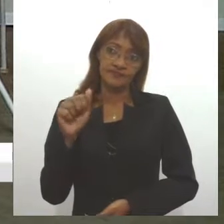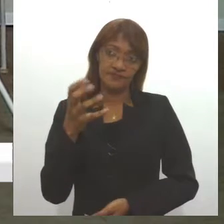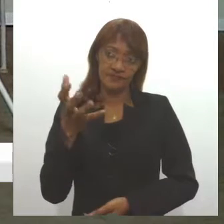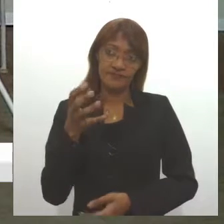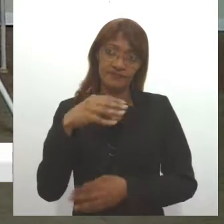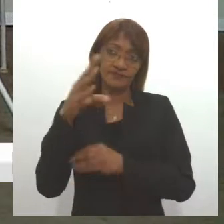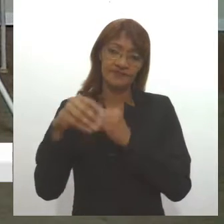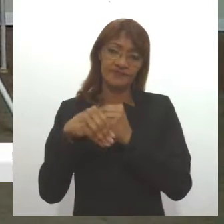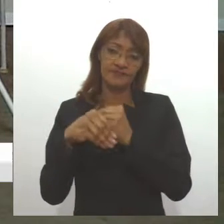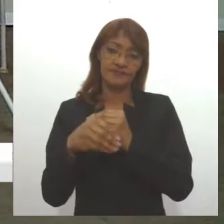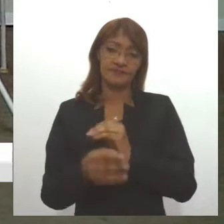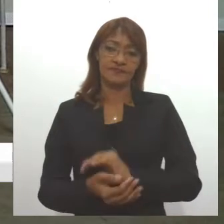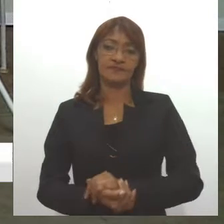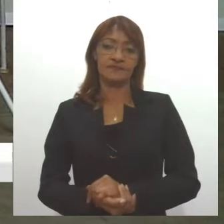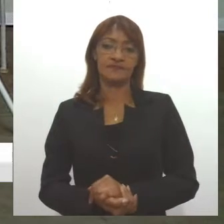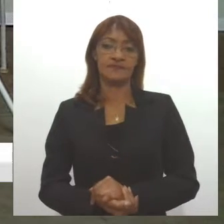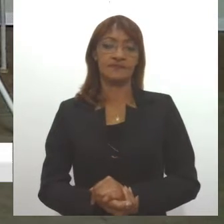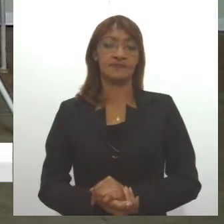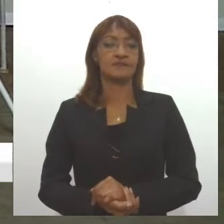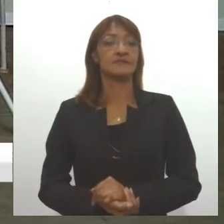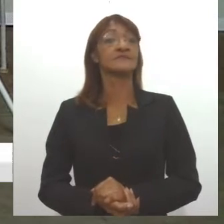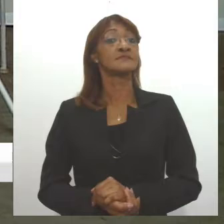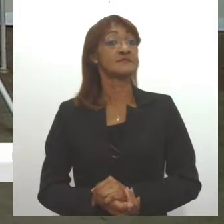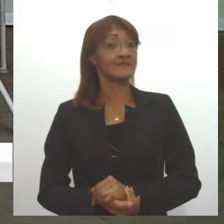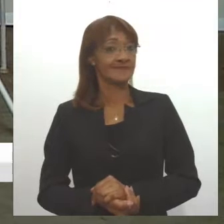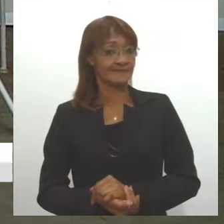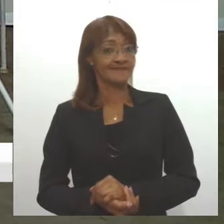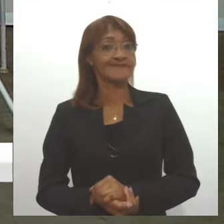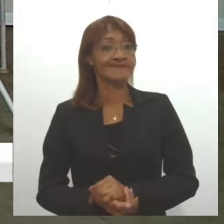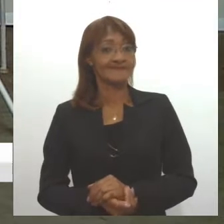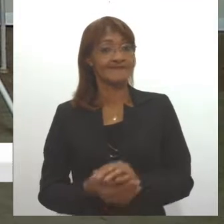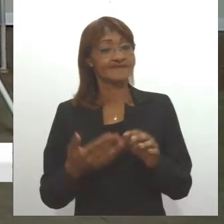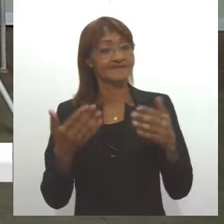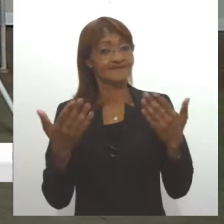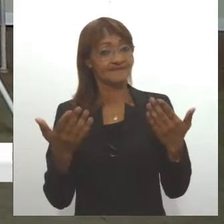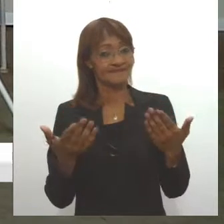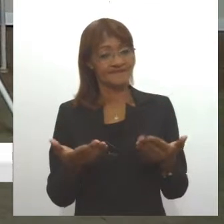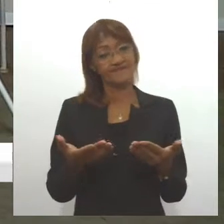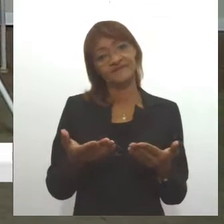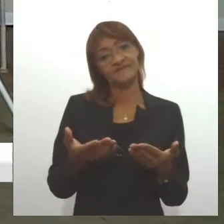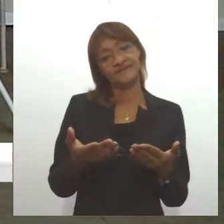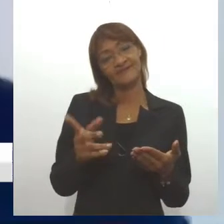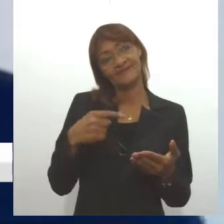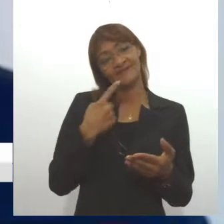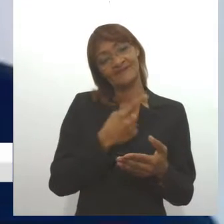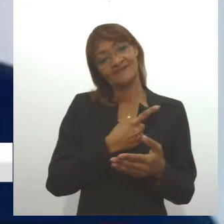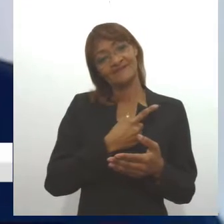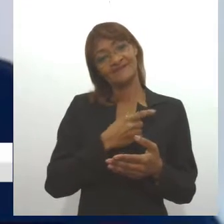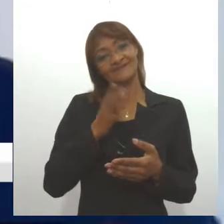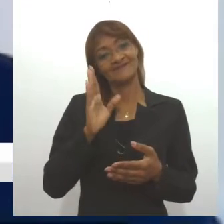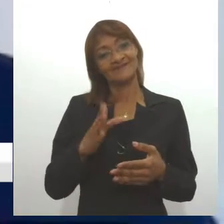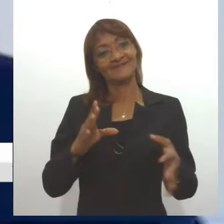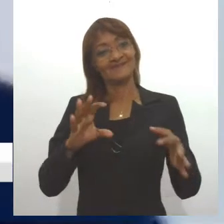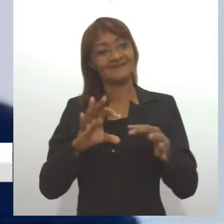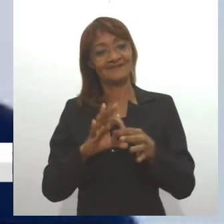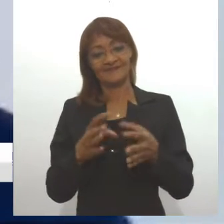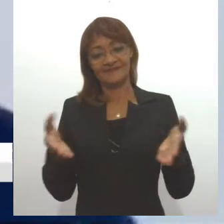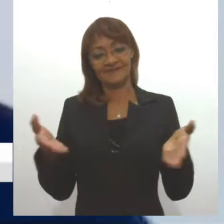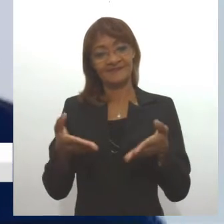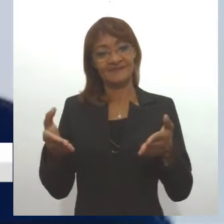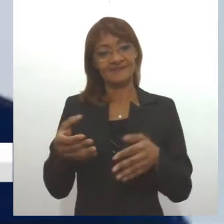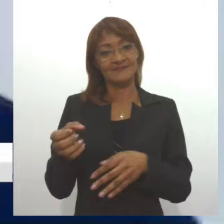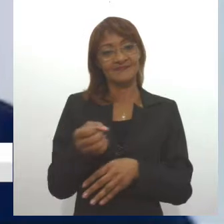coisa? Bom, como eu falei, a gente da Mulher Trans, a gente está se somando muito recente, né,